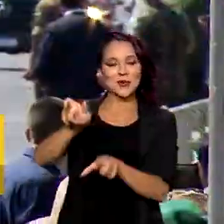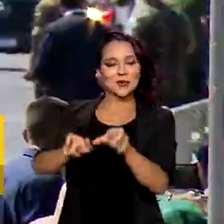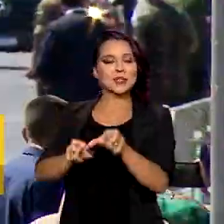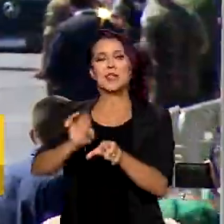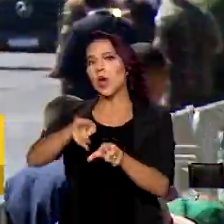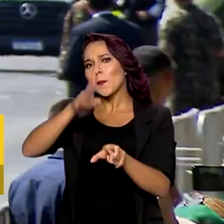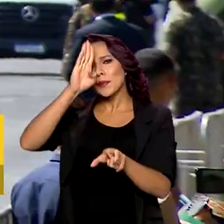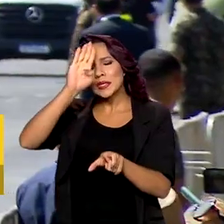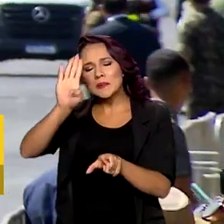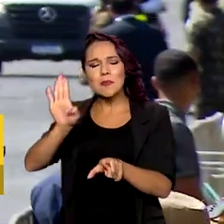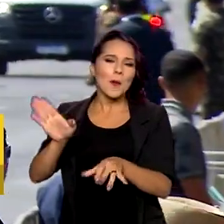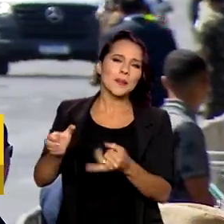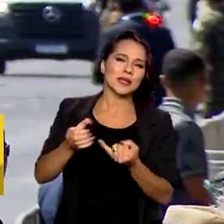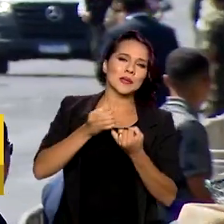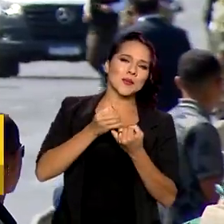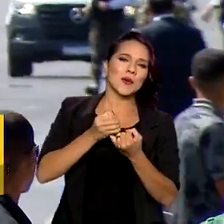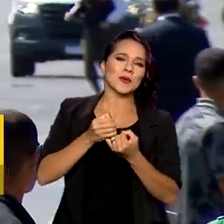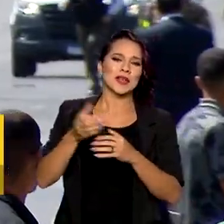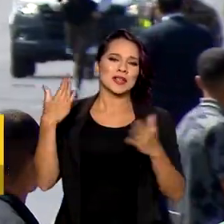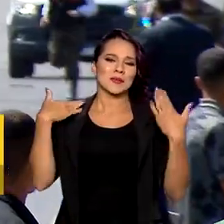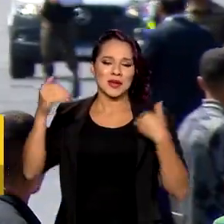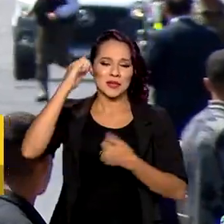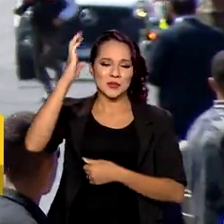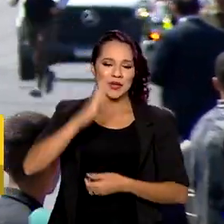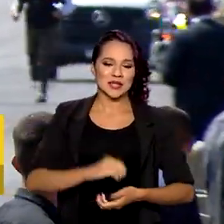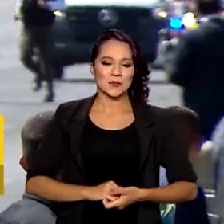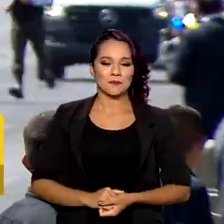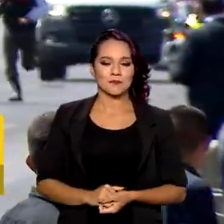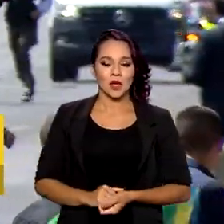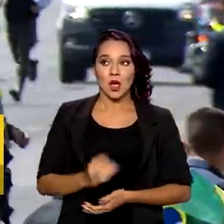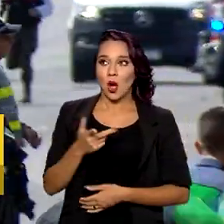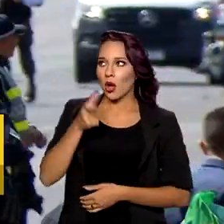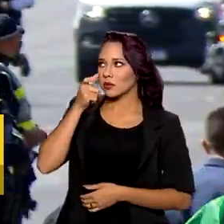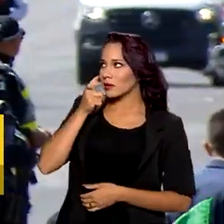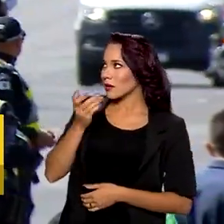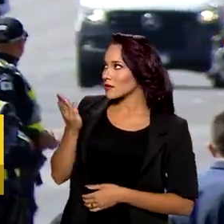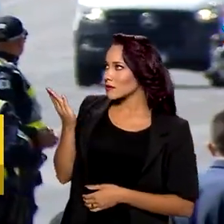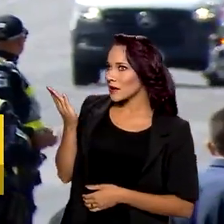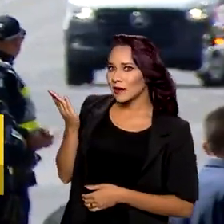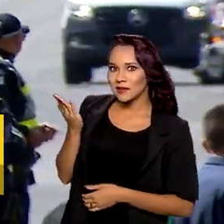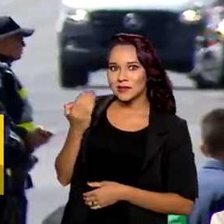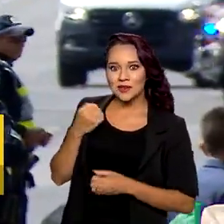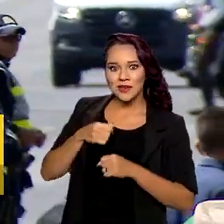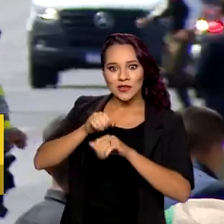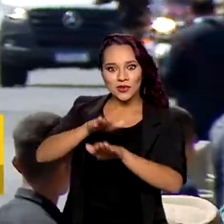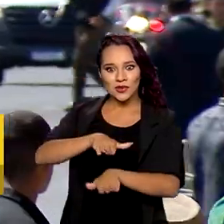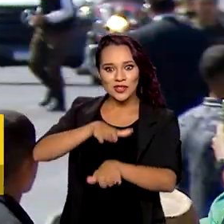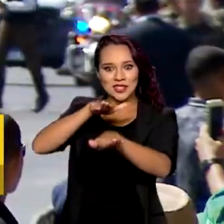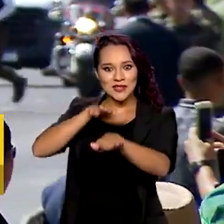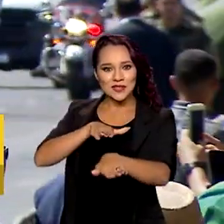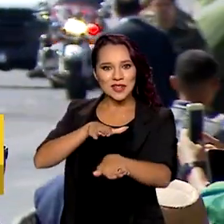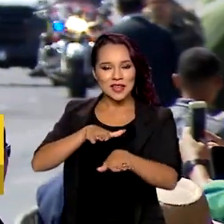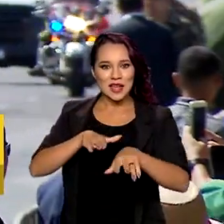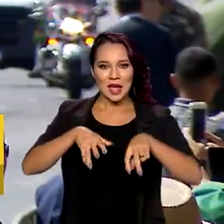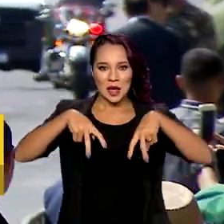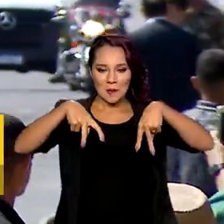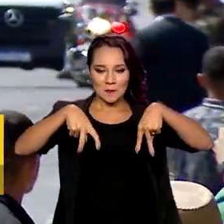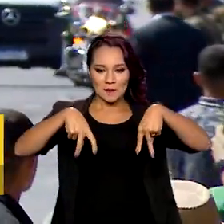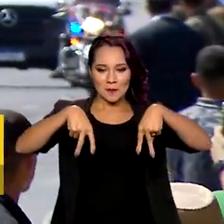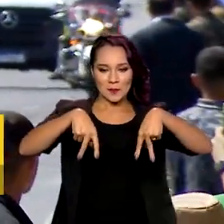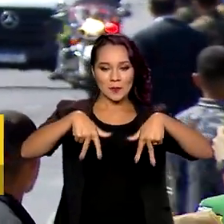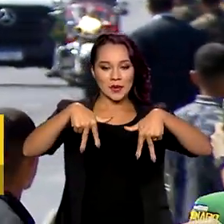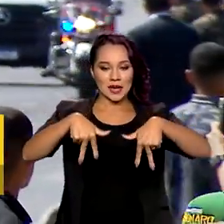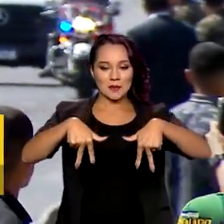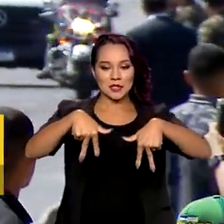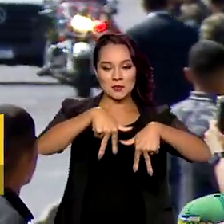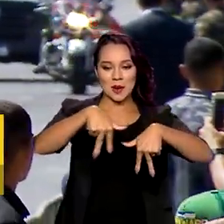maior patrimônio da Marinha do Brasil. Outra parte interessante aí, né, do desfile... É a pirâmide. Então a